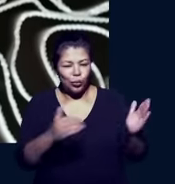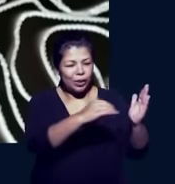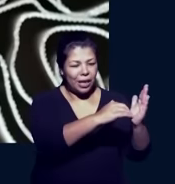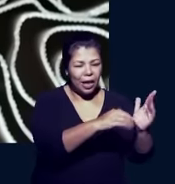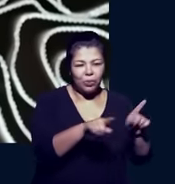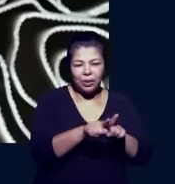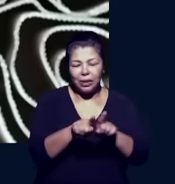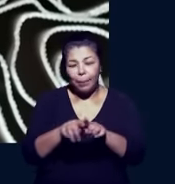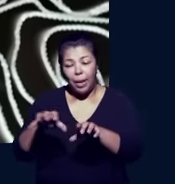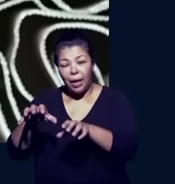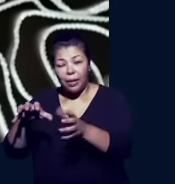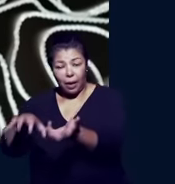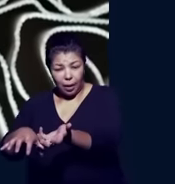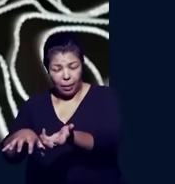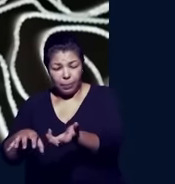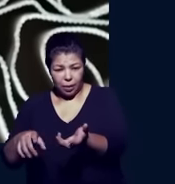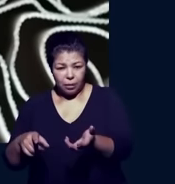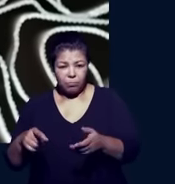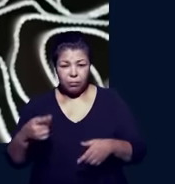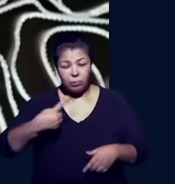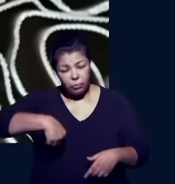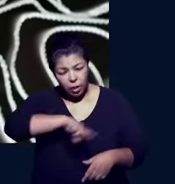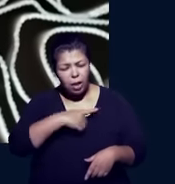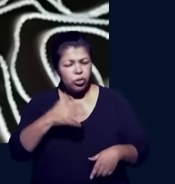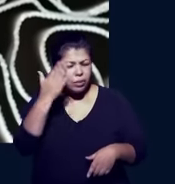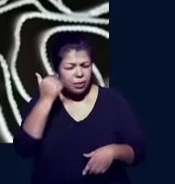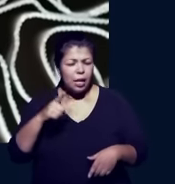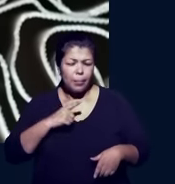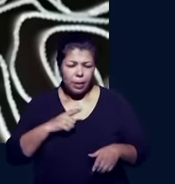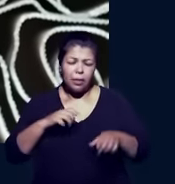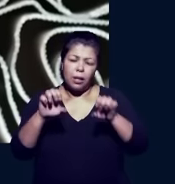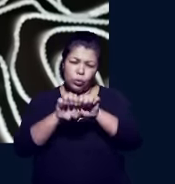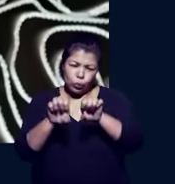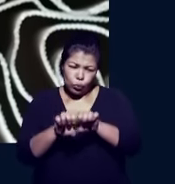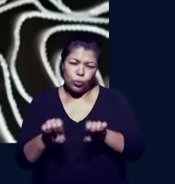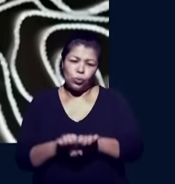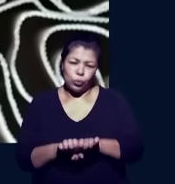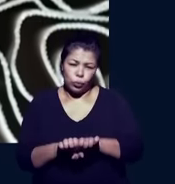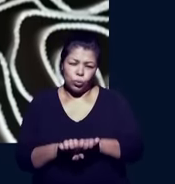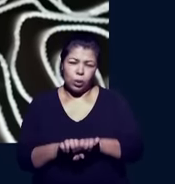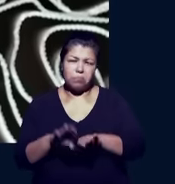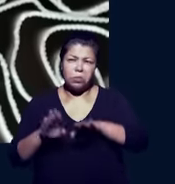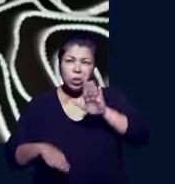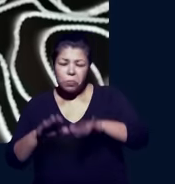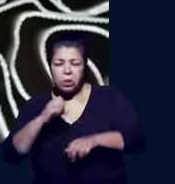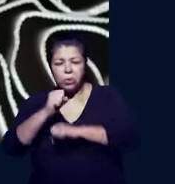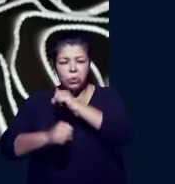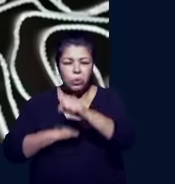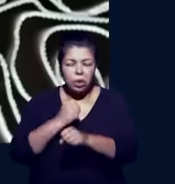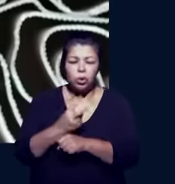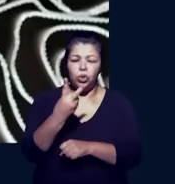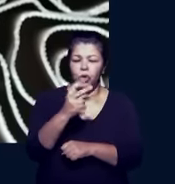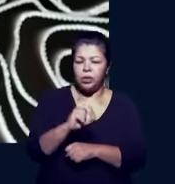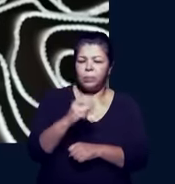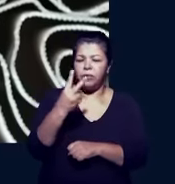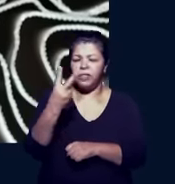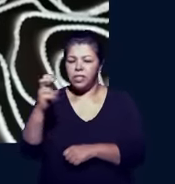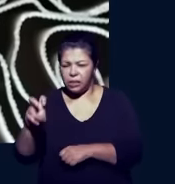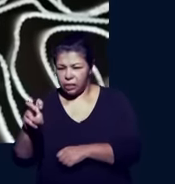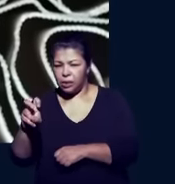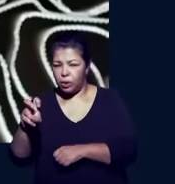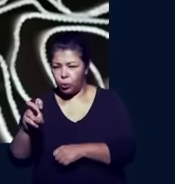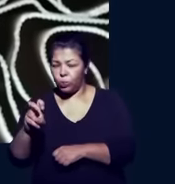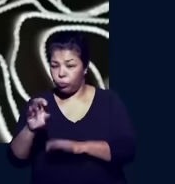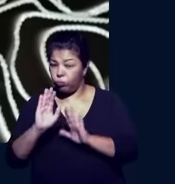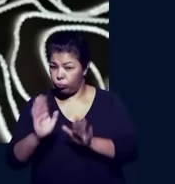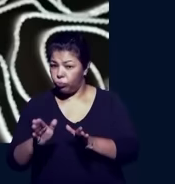acabo fizemos 040 o arabo tem lá uma regrinha que diz alguma coisa sobre 2025 é isso que nós vamos seguir e eu acho que os